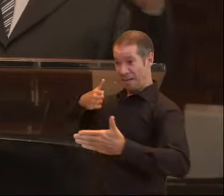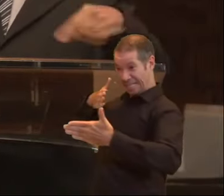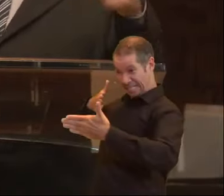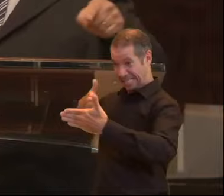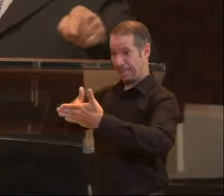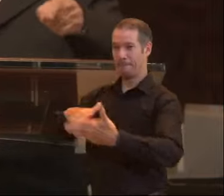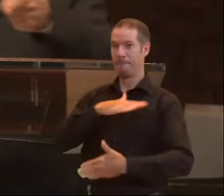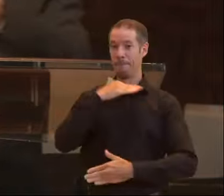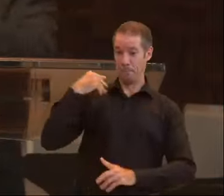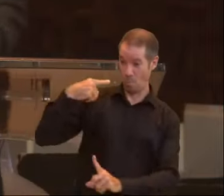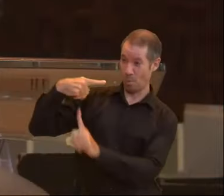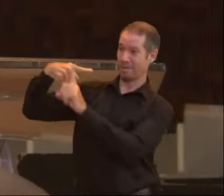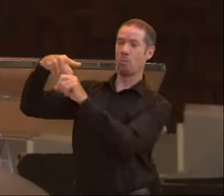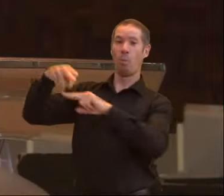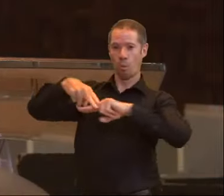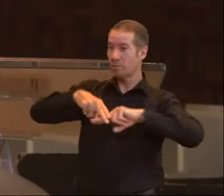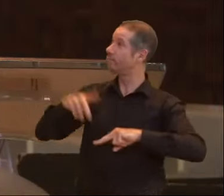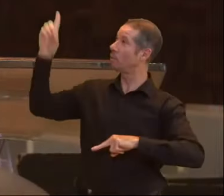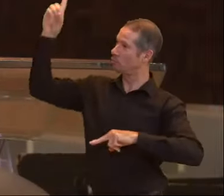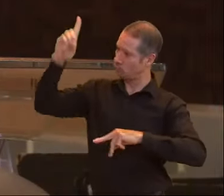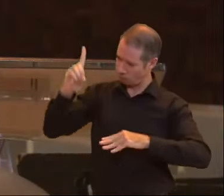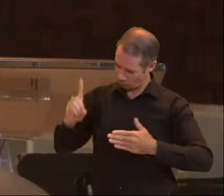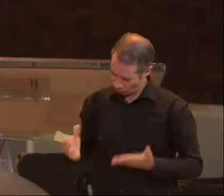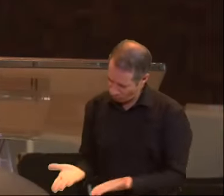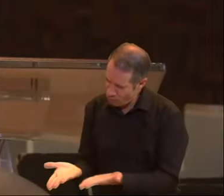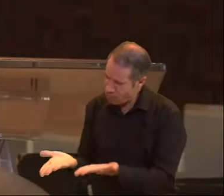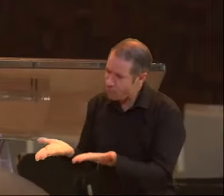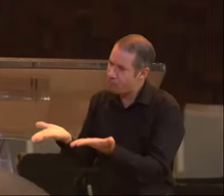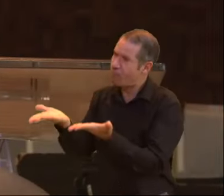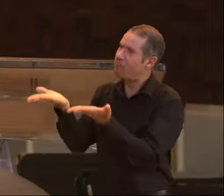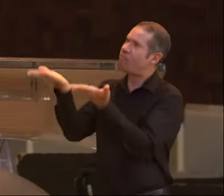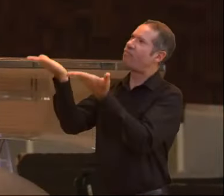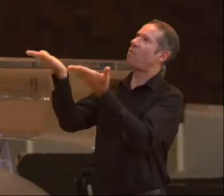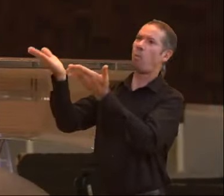cruz. Por isso também que Deus o exaltou soberanamente.